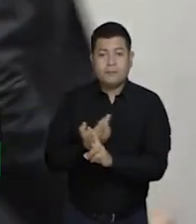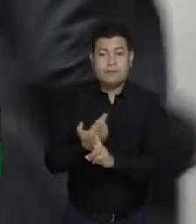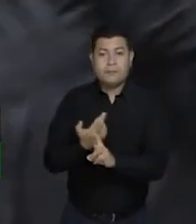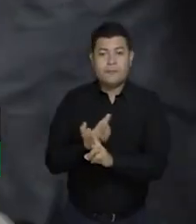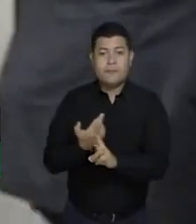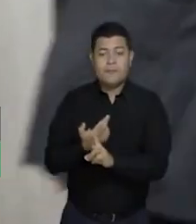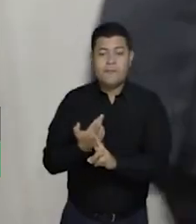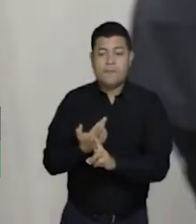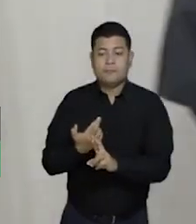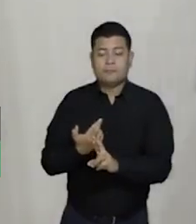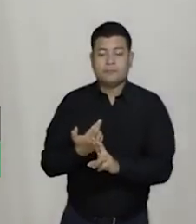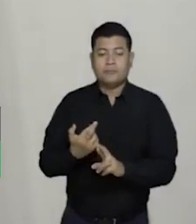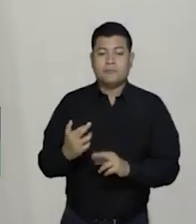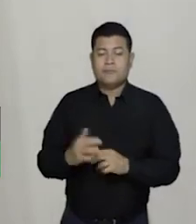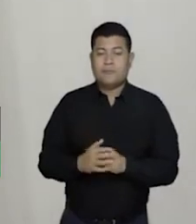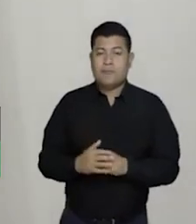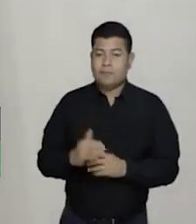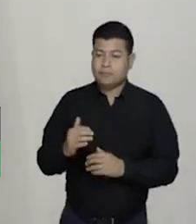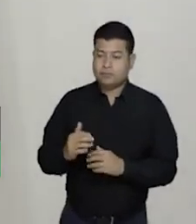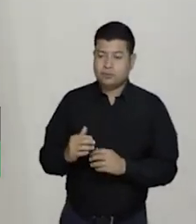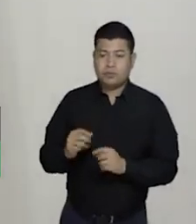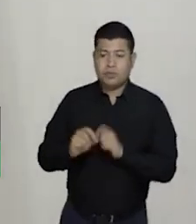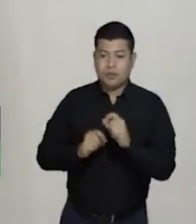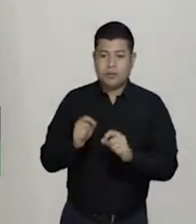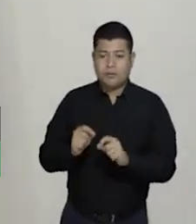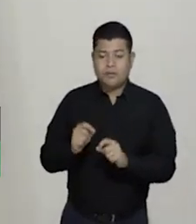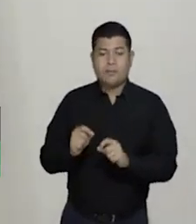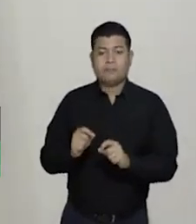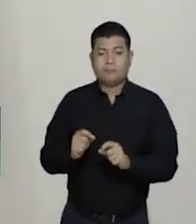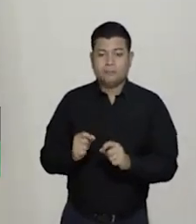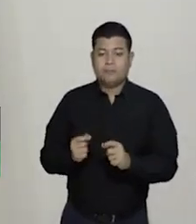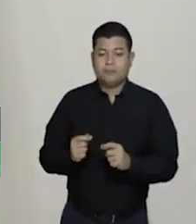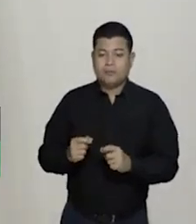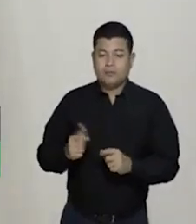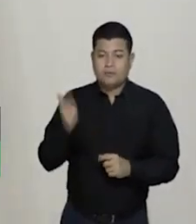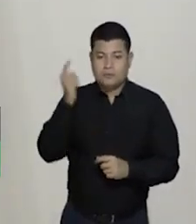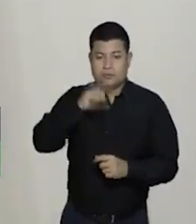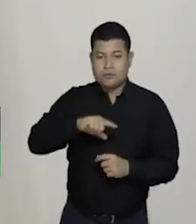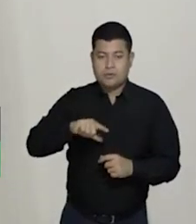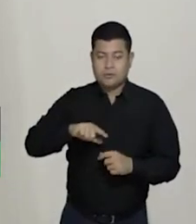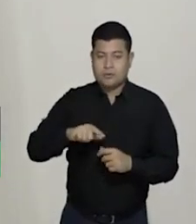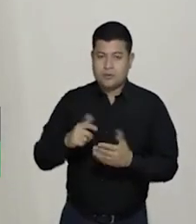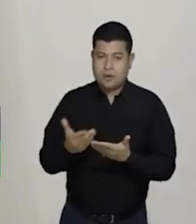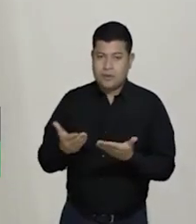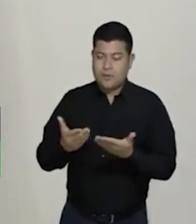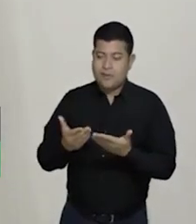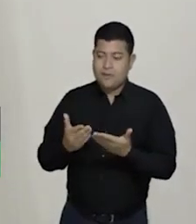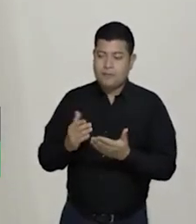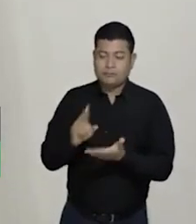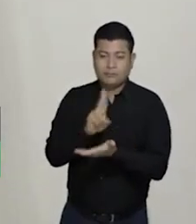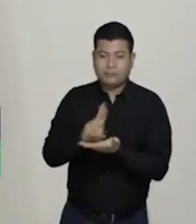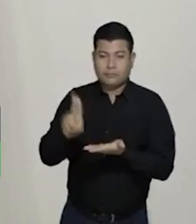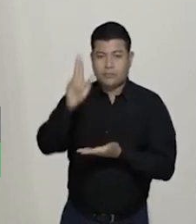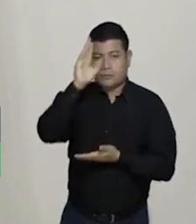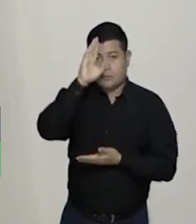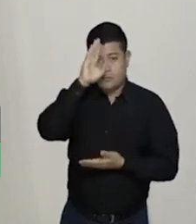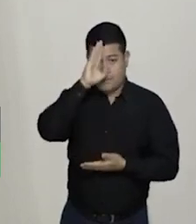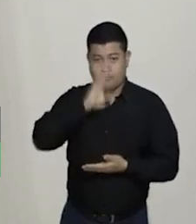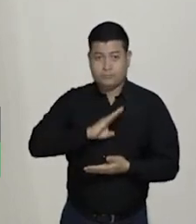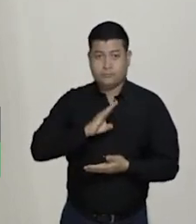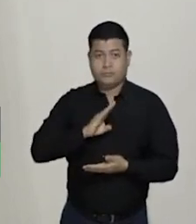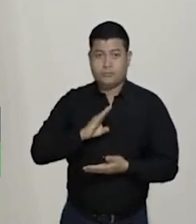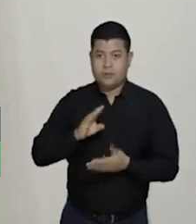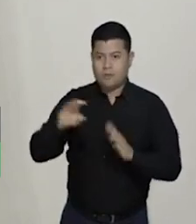importante para o desenvolvimento de Santa Catarina que é o programa Universidade gratuita um programa que como eu disse ontem é pensado para